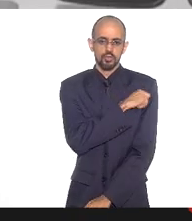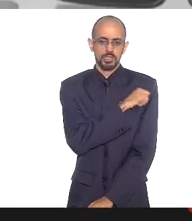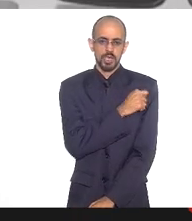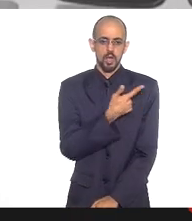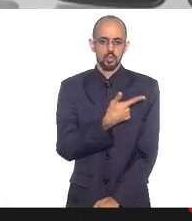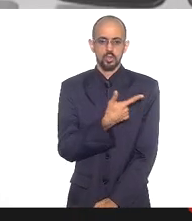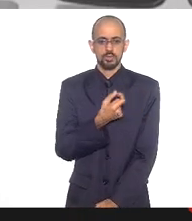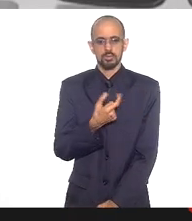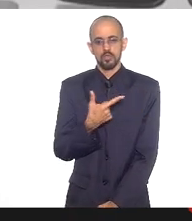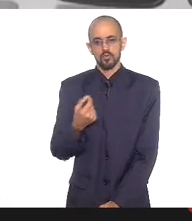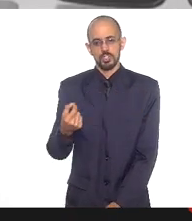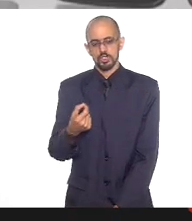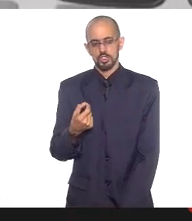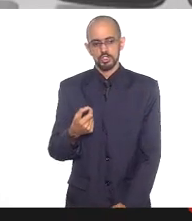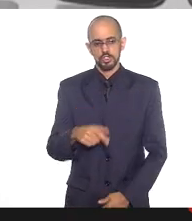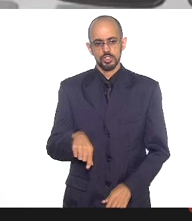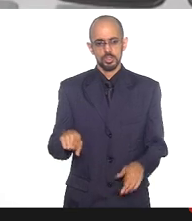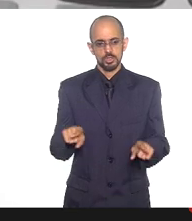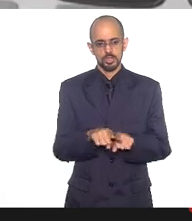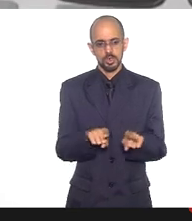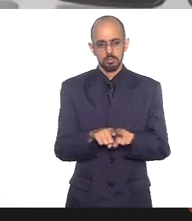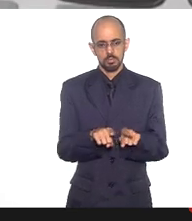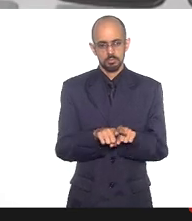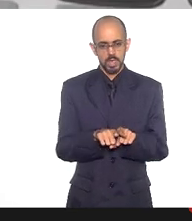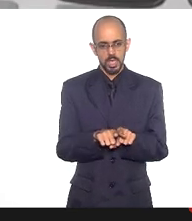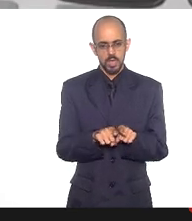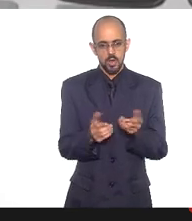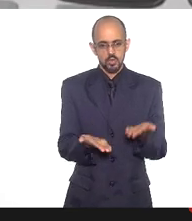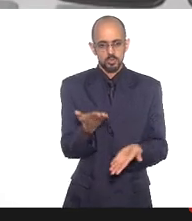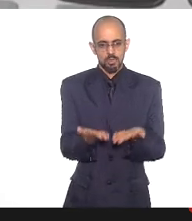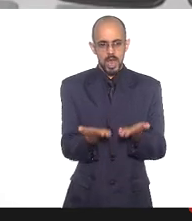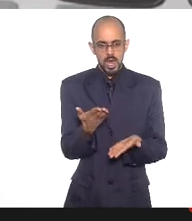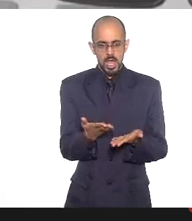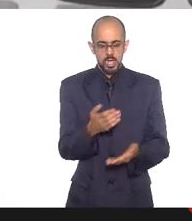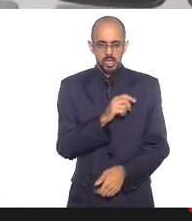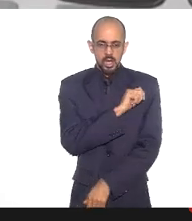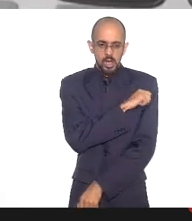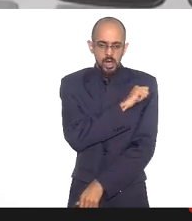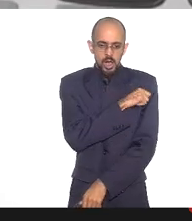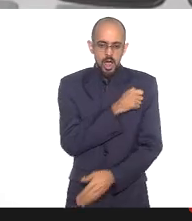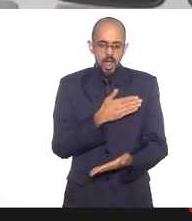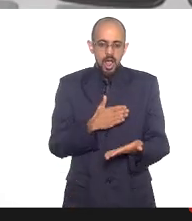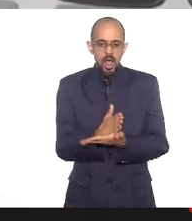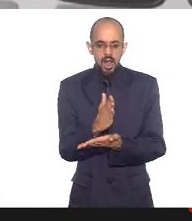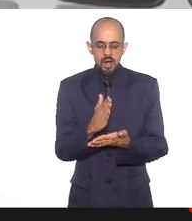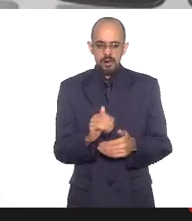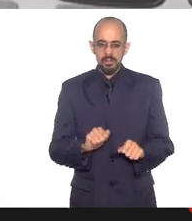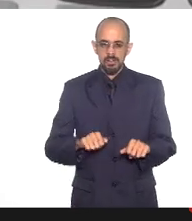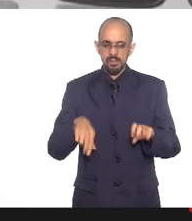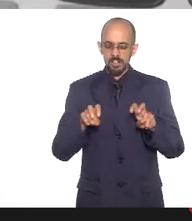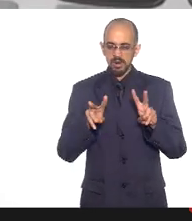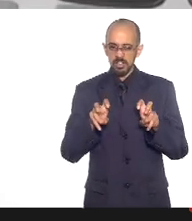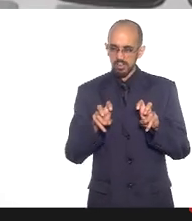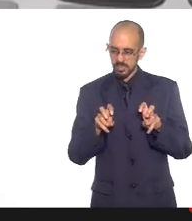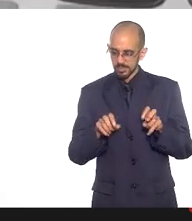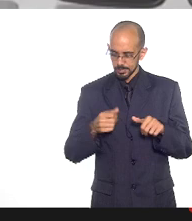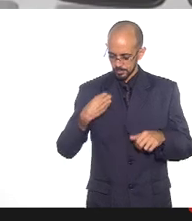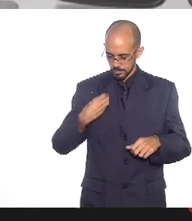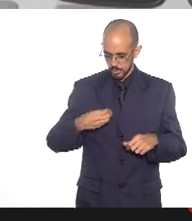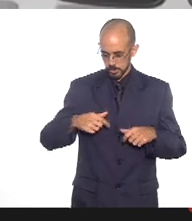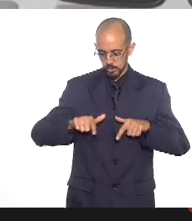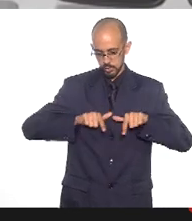2020 com as demonstrações financeiras auditadas e aprovadas relativas ao exercício fino em 2020.